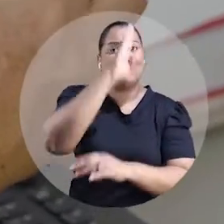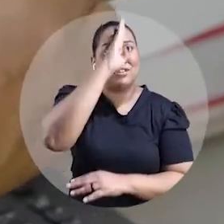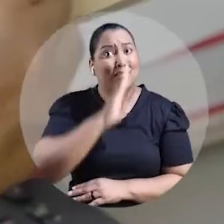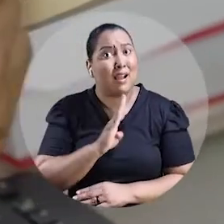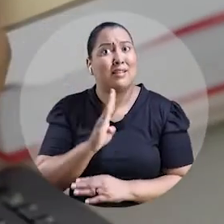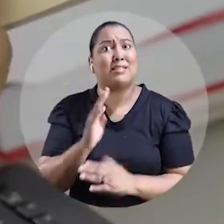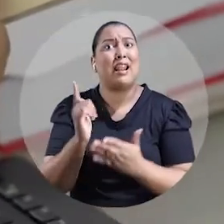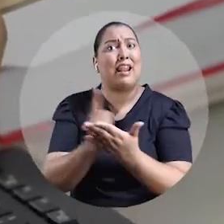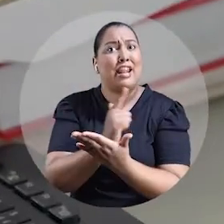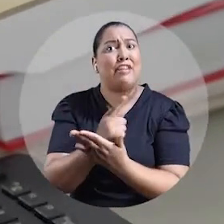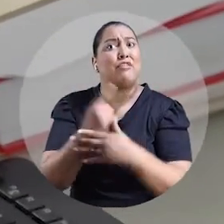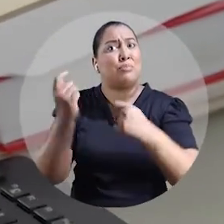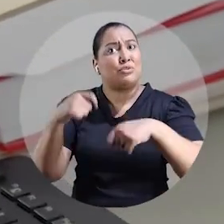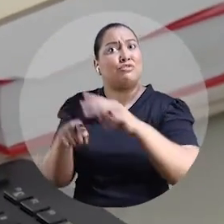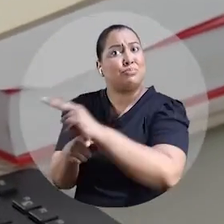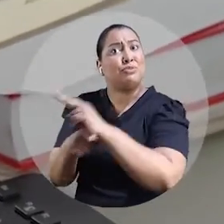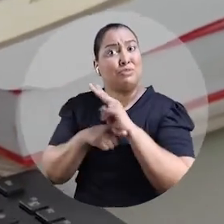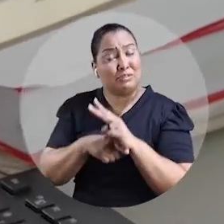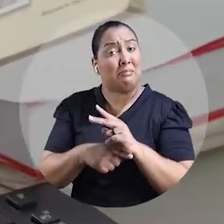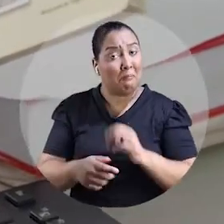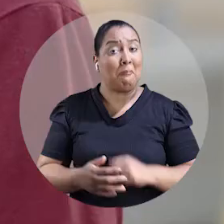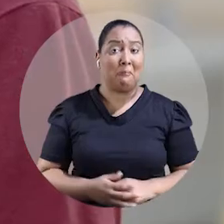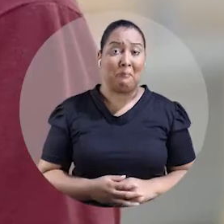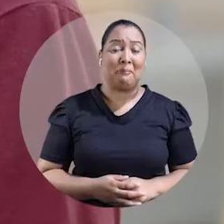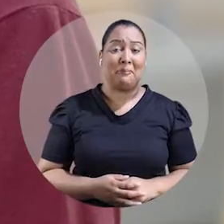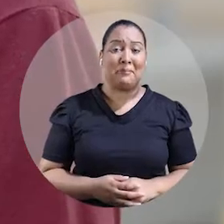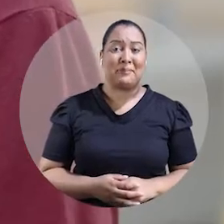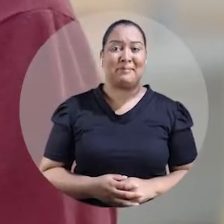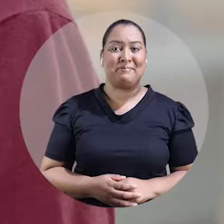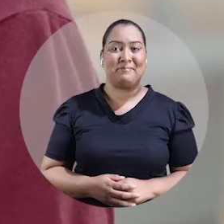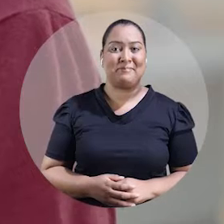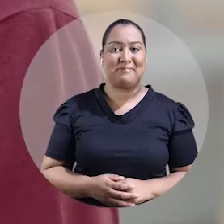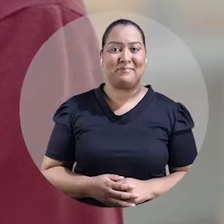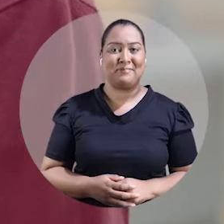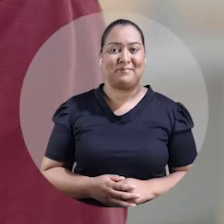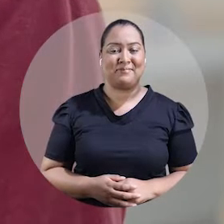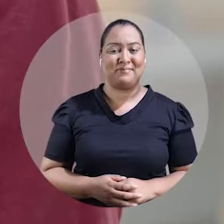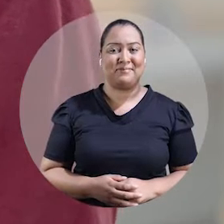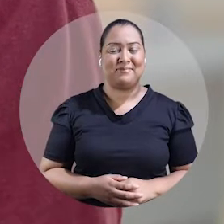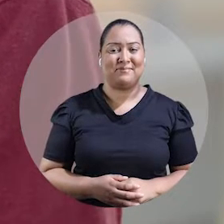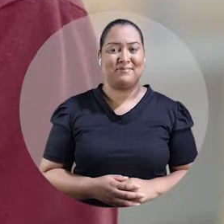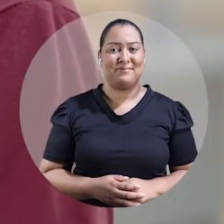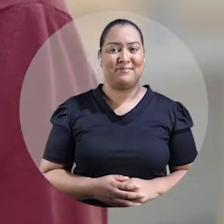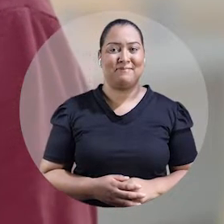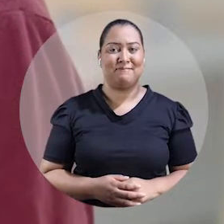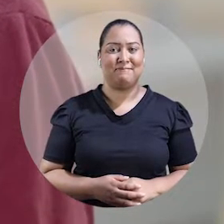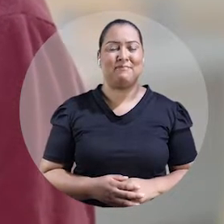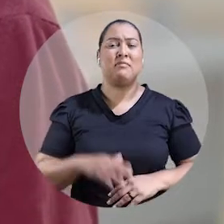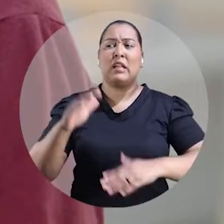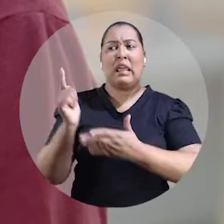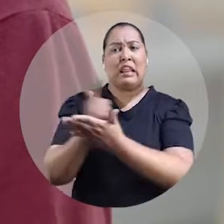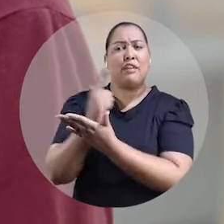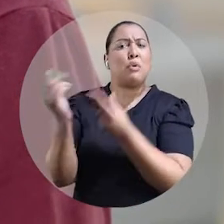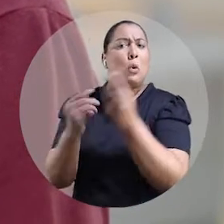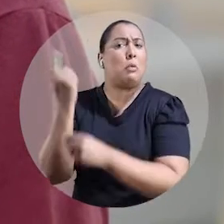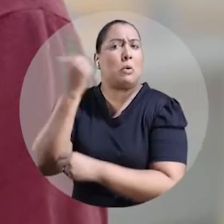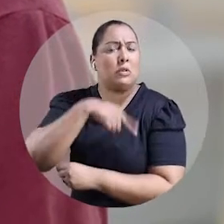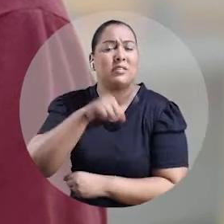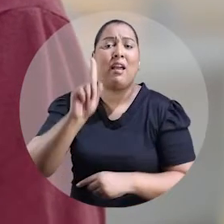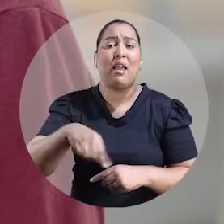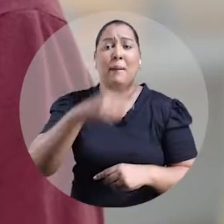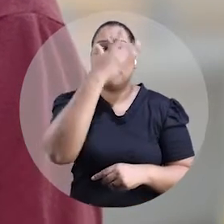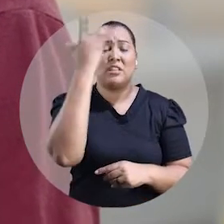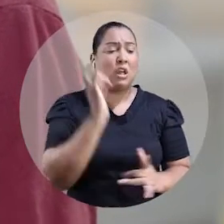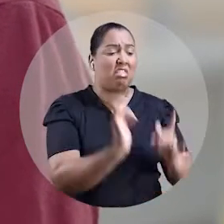também livros disponíveis para empréstimo. Essas doações, geralmente, muitas vezes ele vem como descarta, as pessoas querem